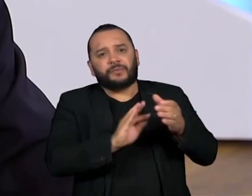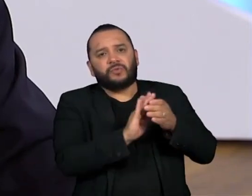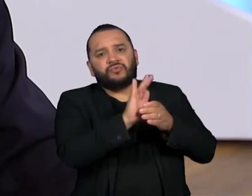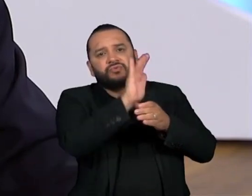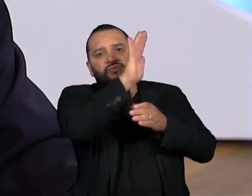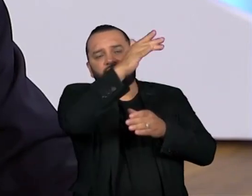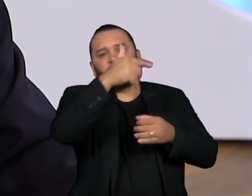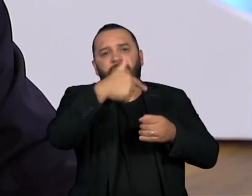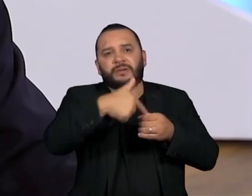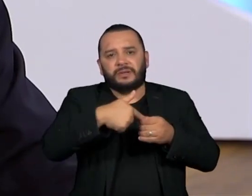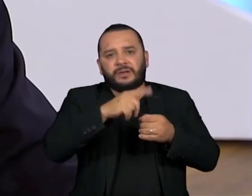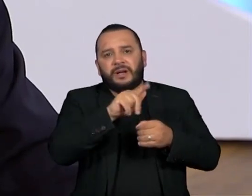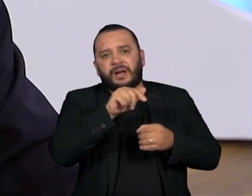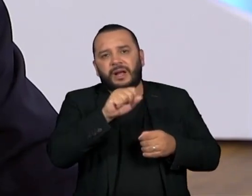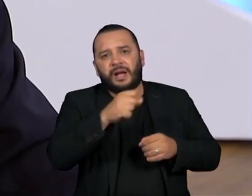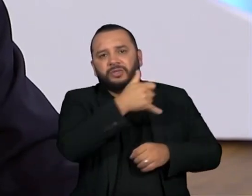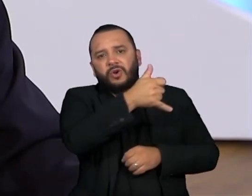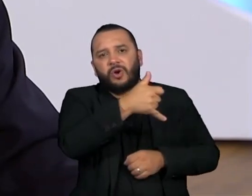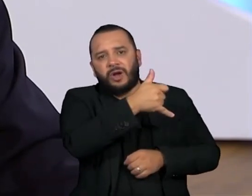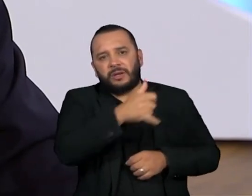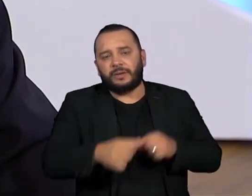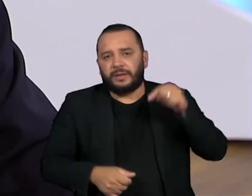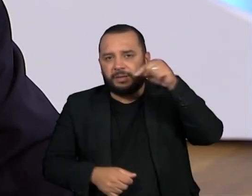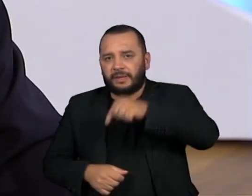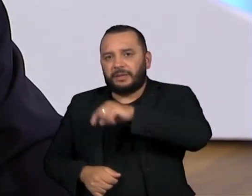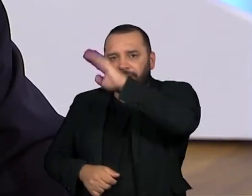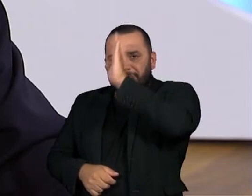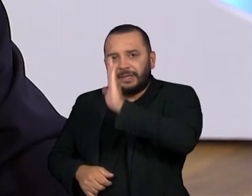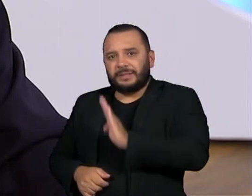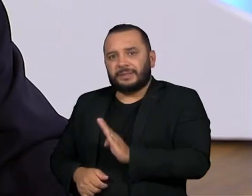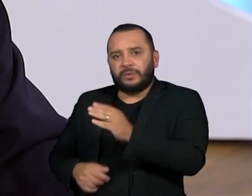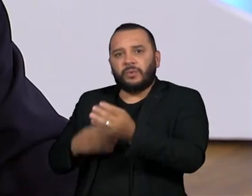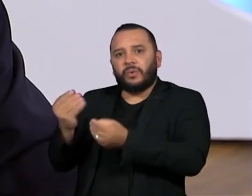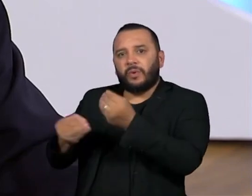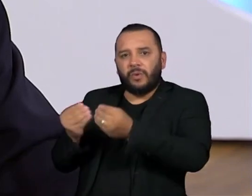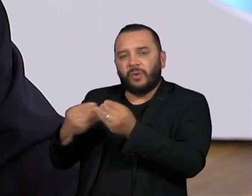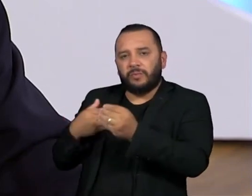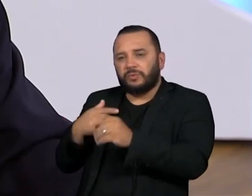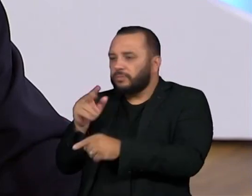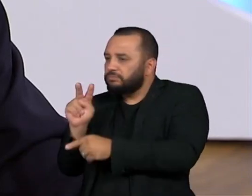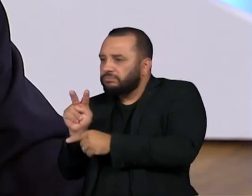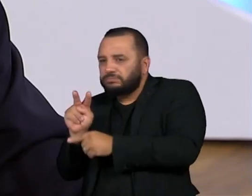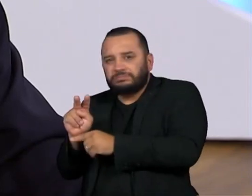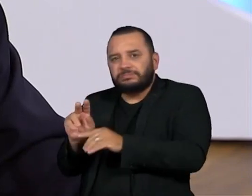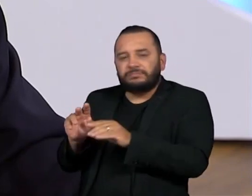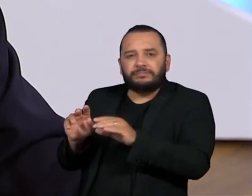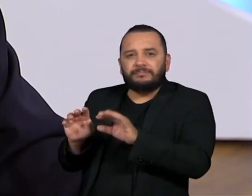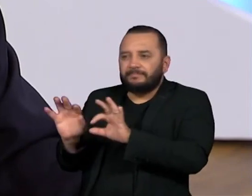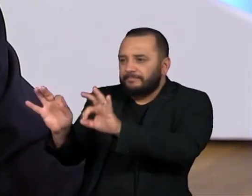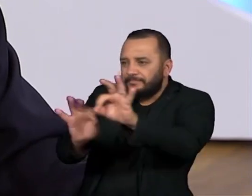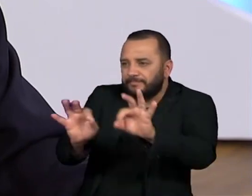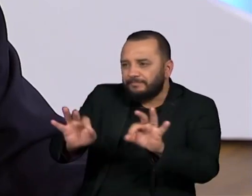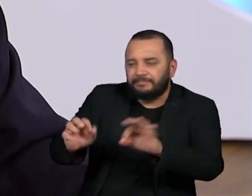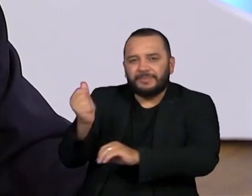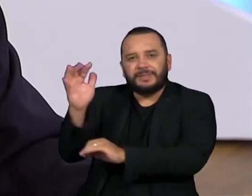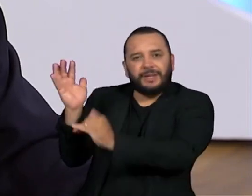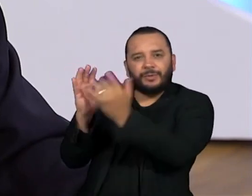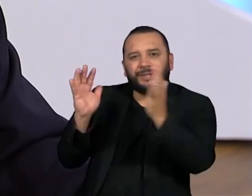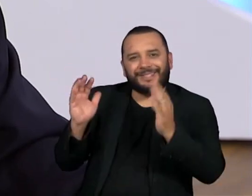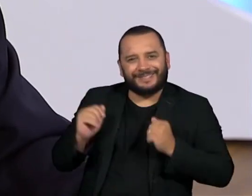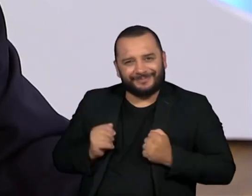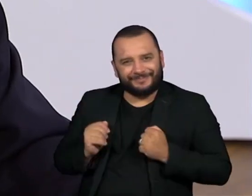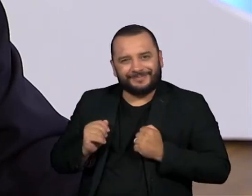Brasil, 80% do problema é como você maneja a natureza. As emissões brasileiras não são